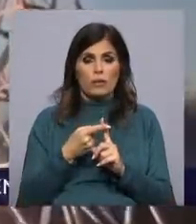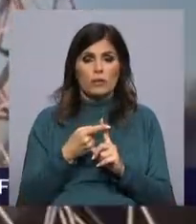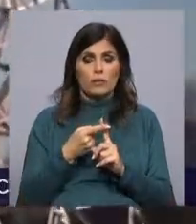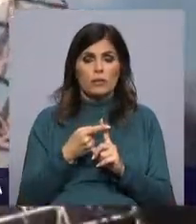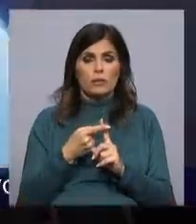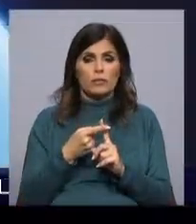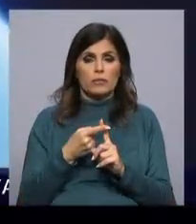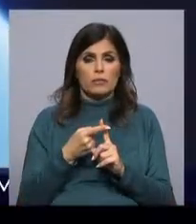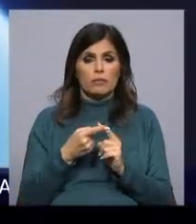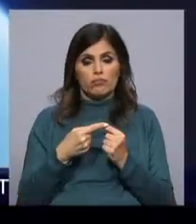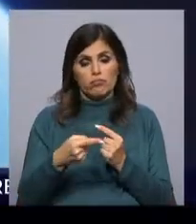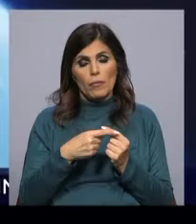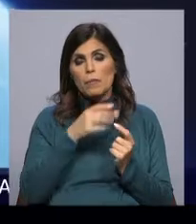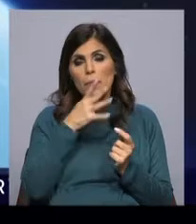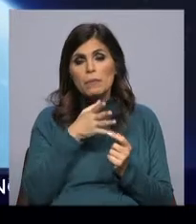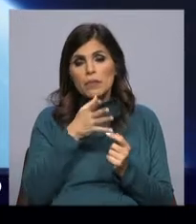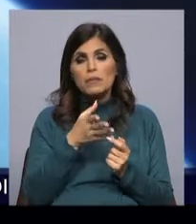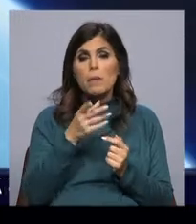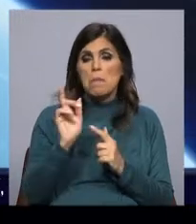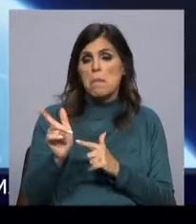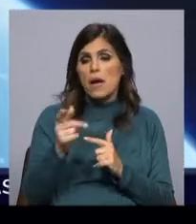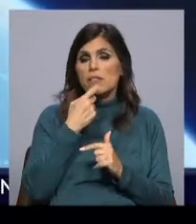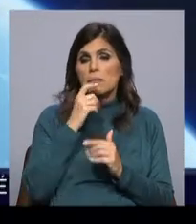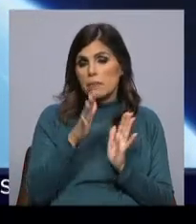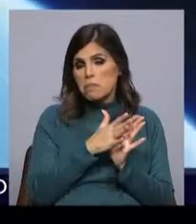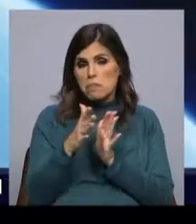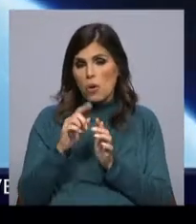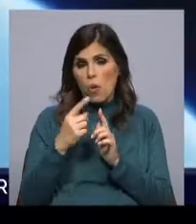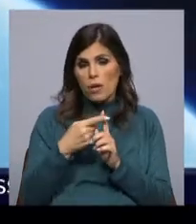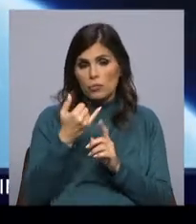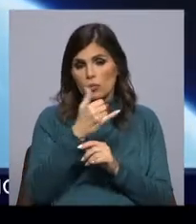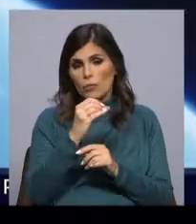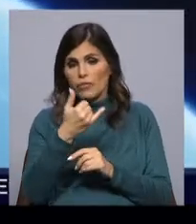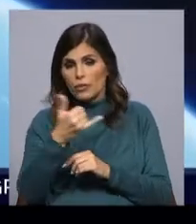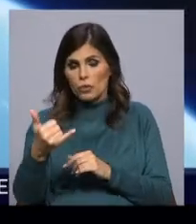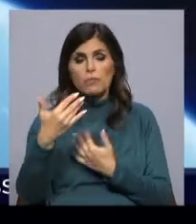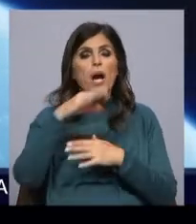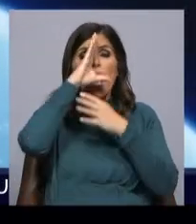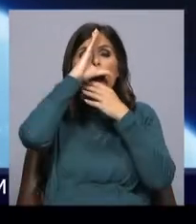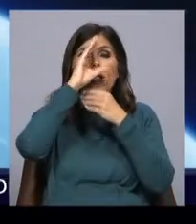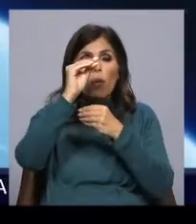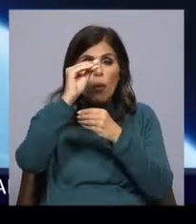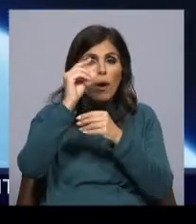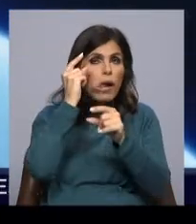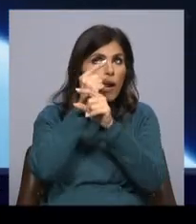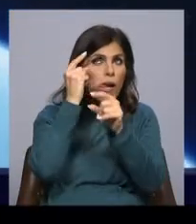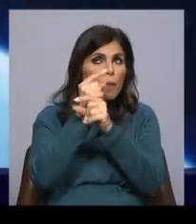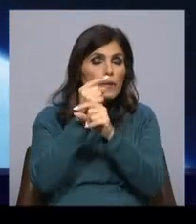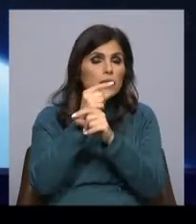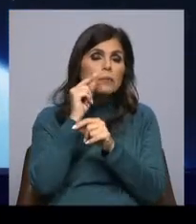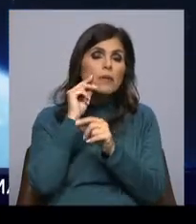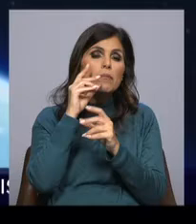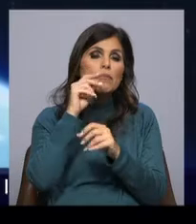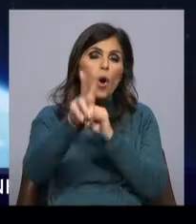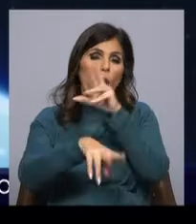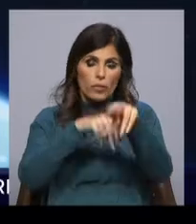naqueles meses que referi, março ou abril de 2022. Mas a Lua vai continuar a estar na moda, digamos assim,